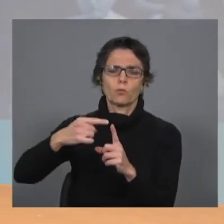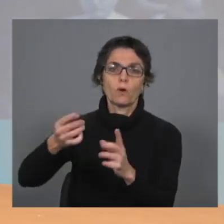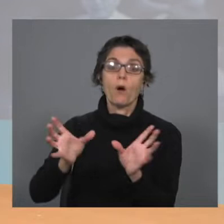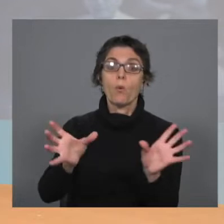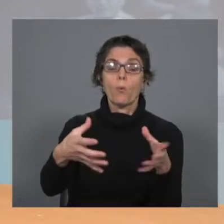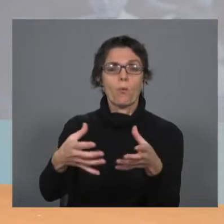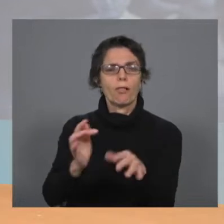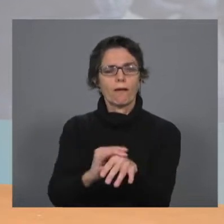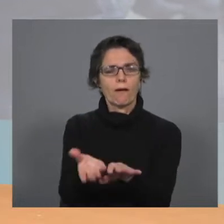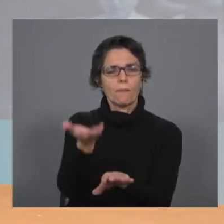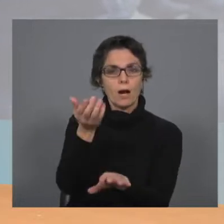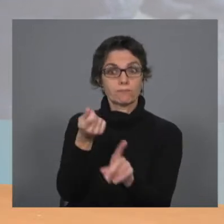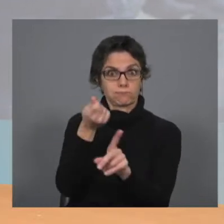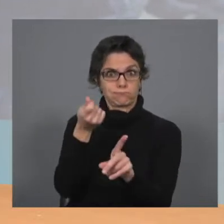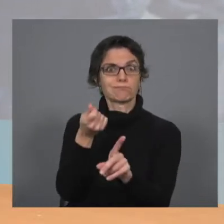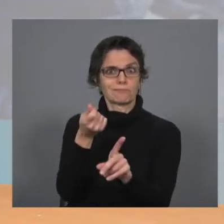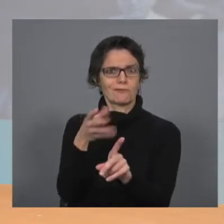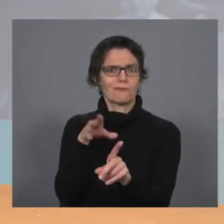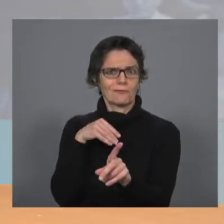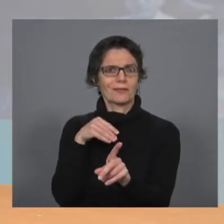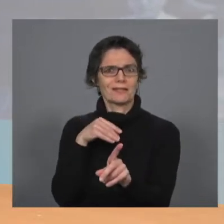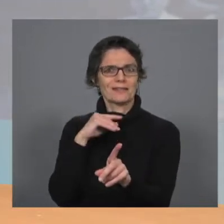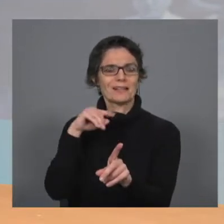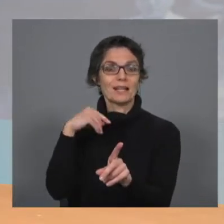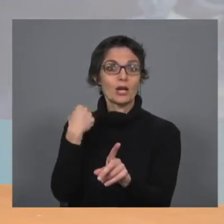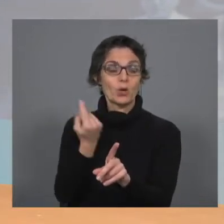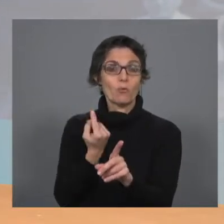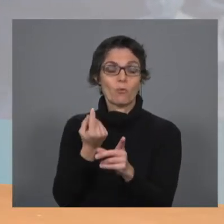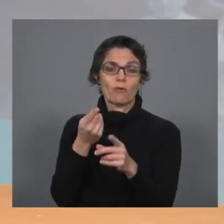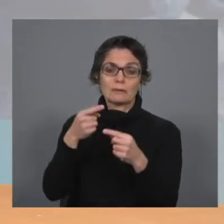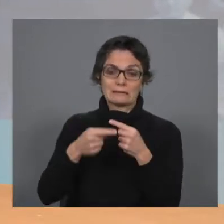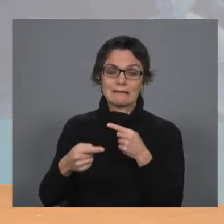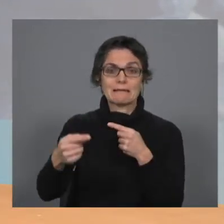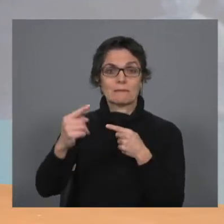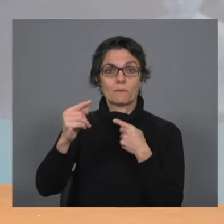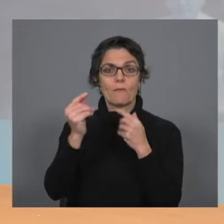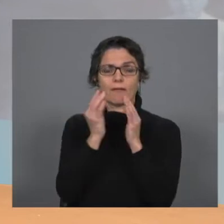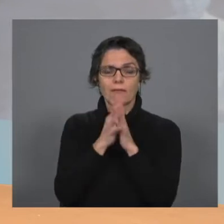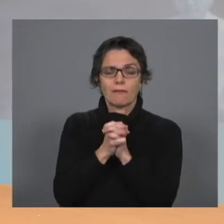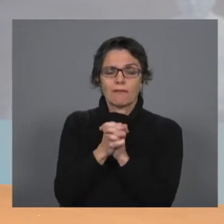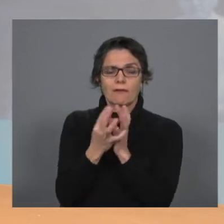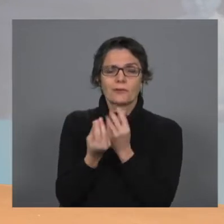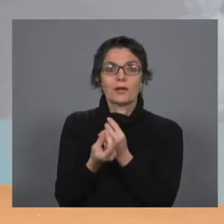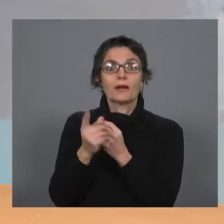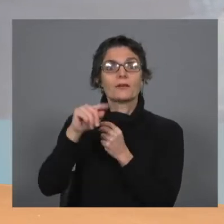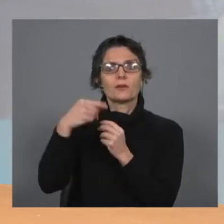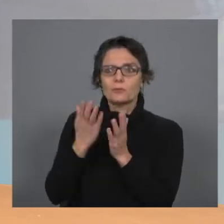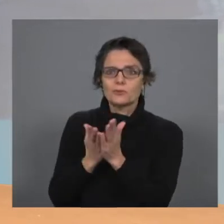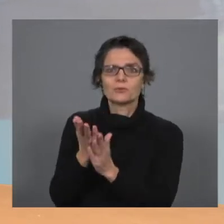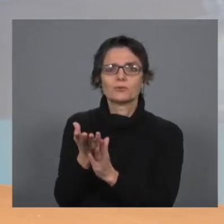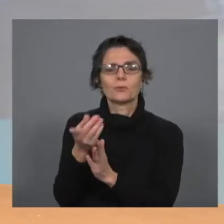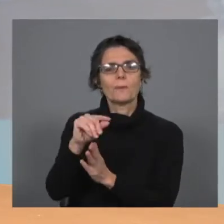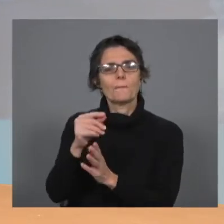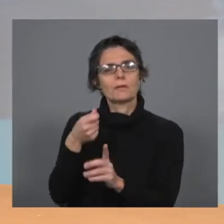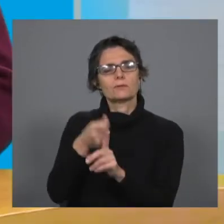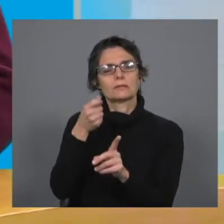sensibilidade para este desafio que conseguem ir além da Semana da Unidade dos Cristãos e ter presente este desafio da unidade ao longo do